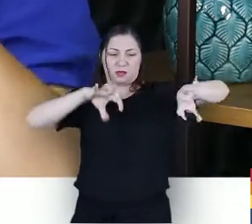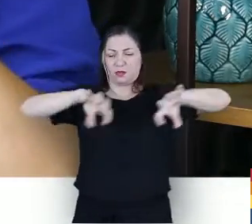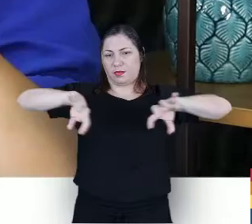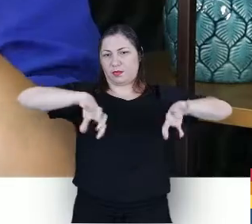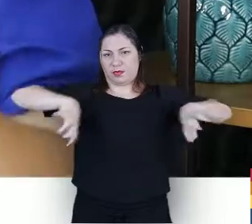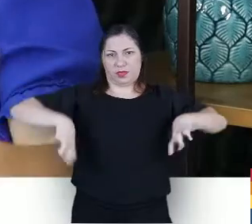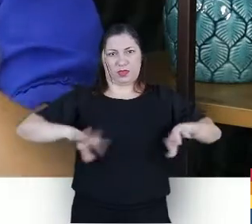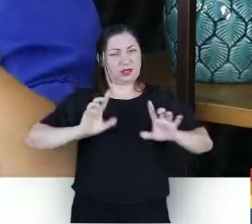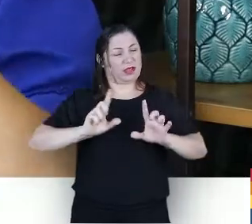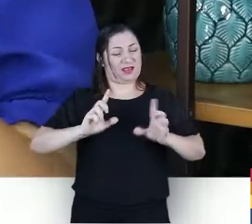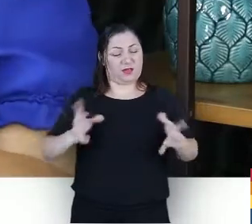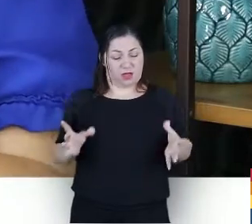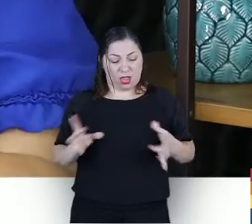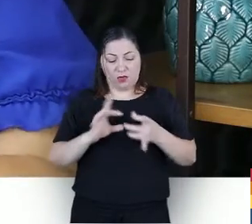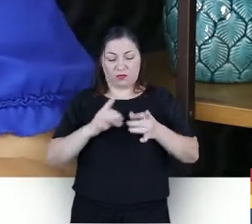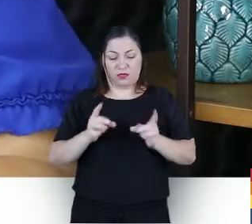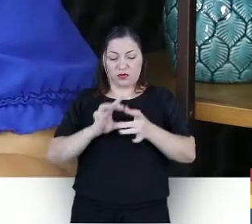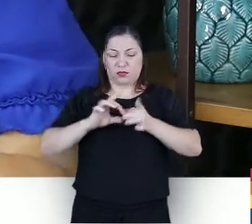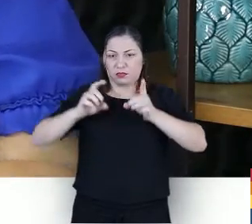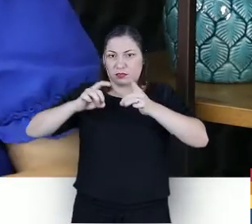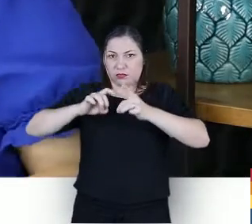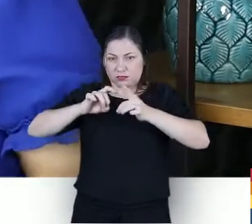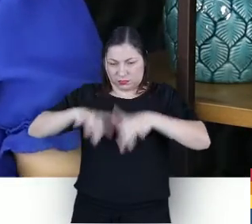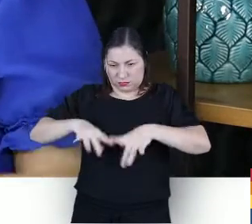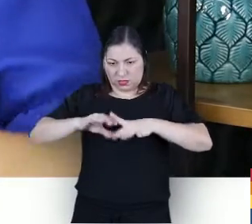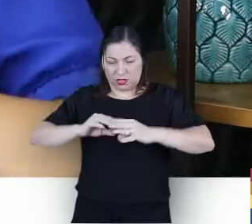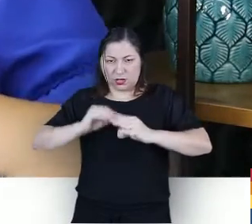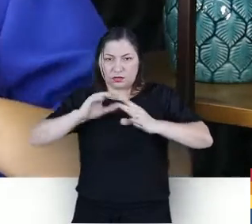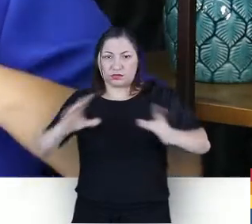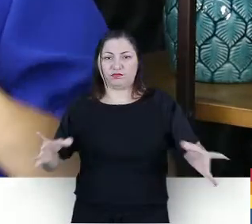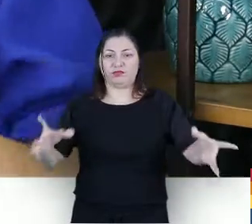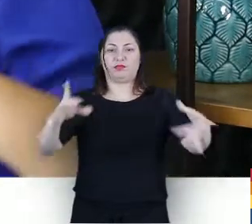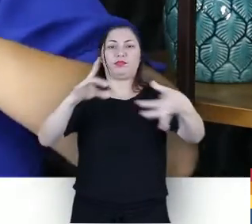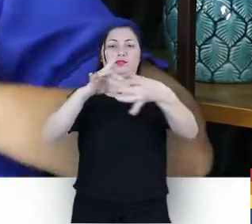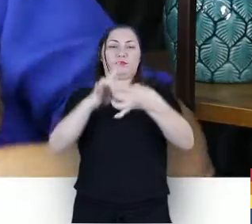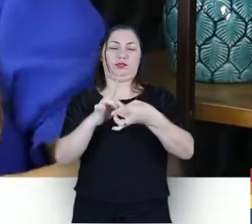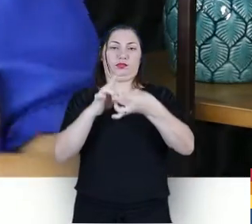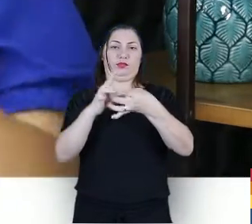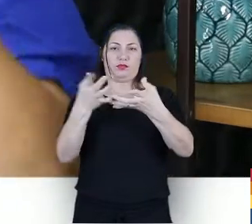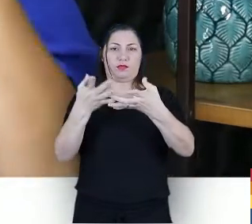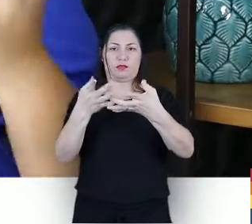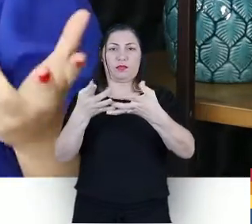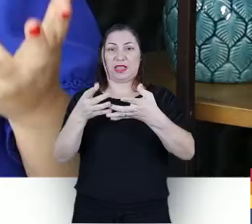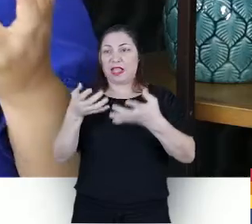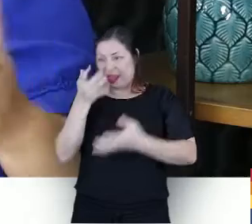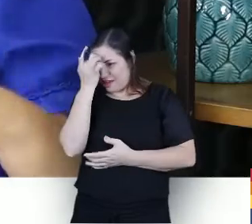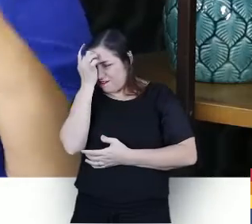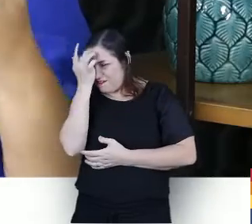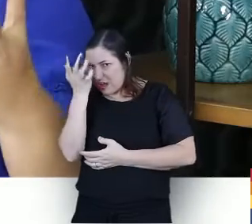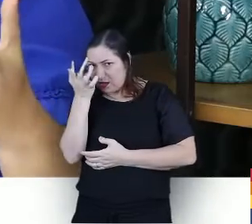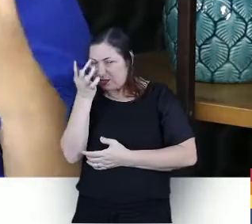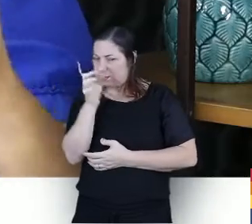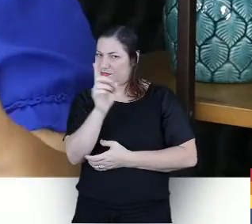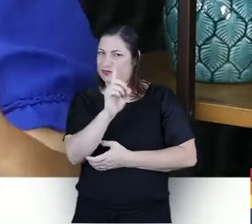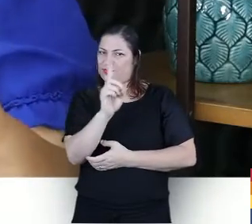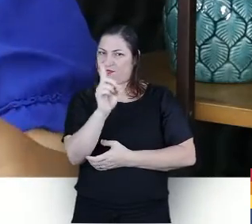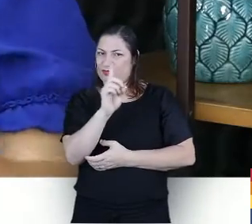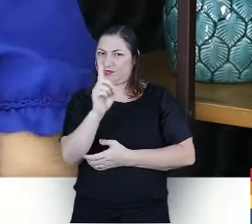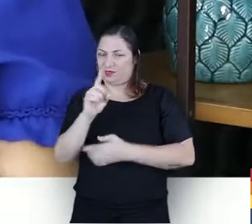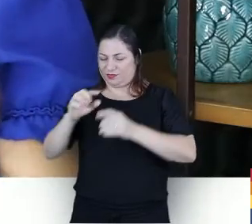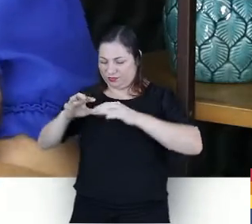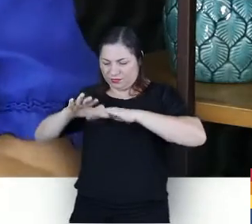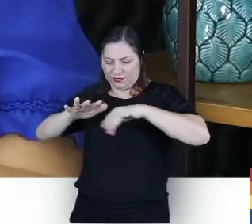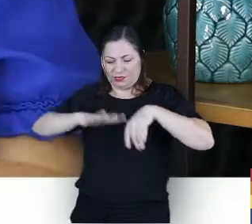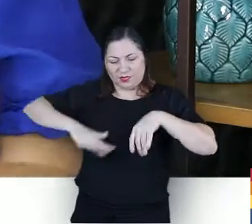da caixa, ou seja, eu vou sair de dentro do meu componente e fazer com que esse componente se estenda para os